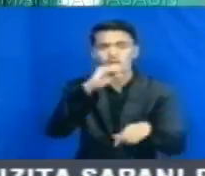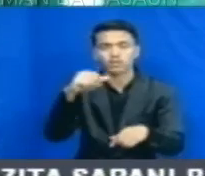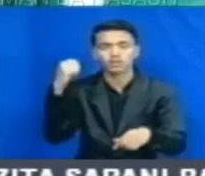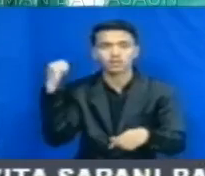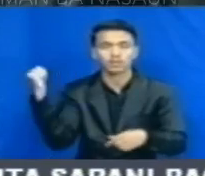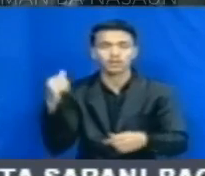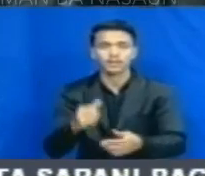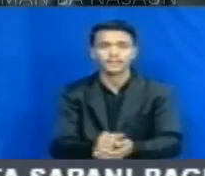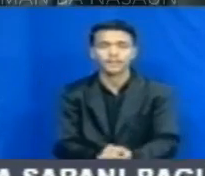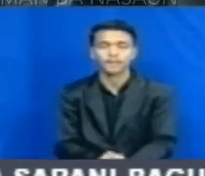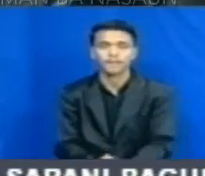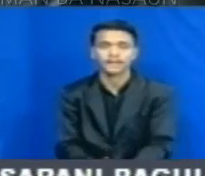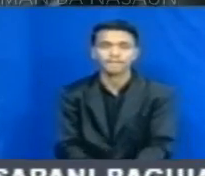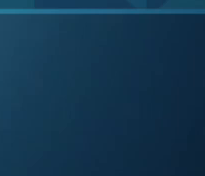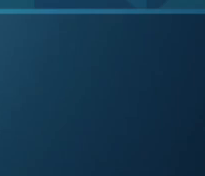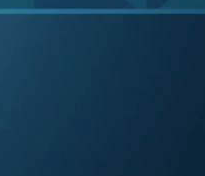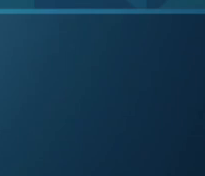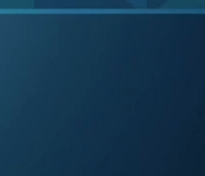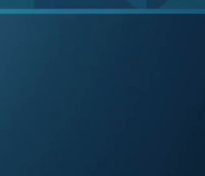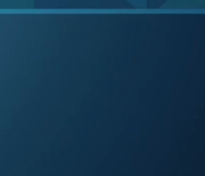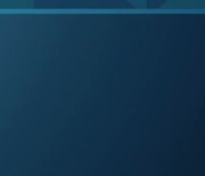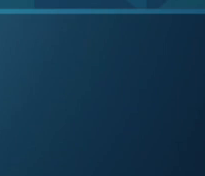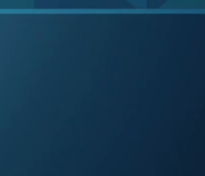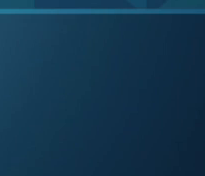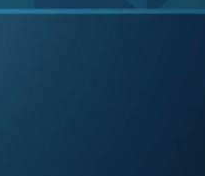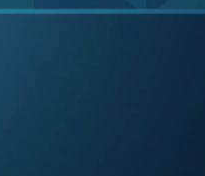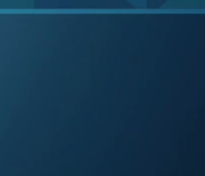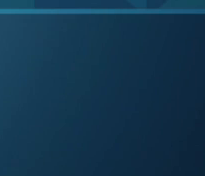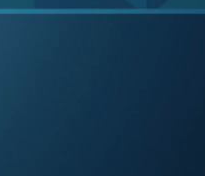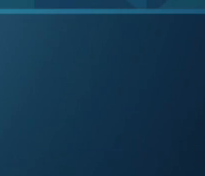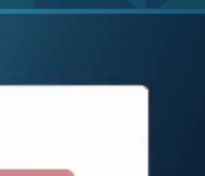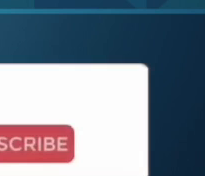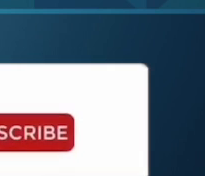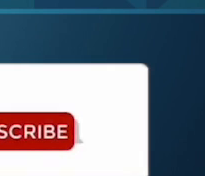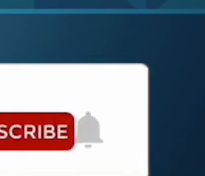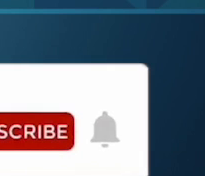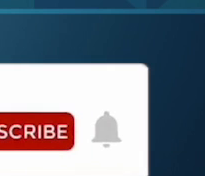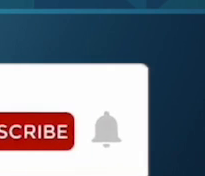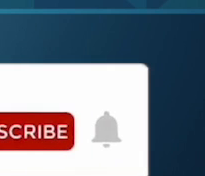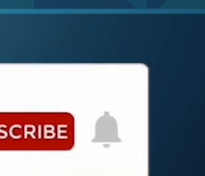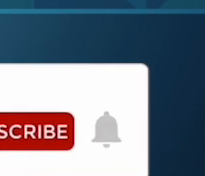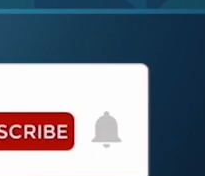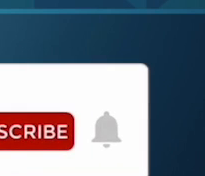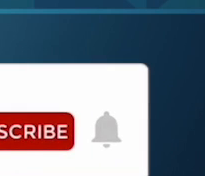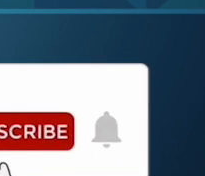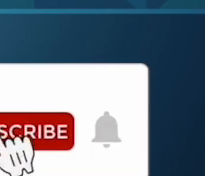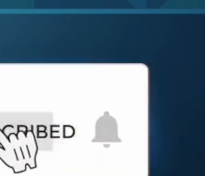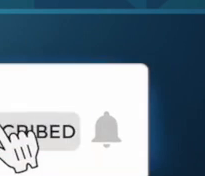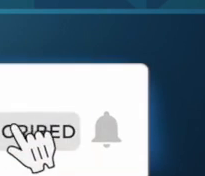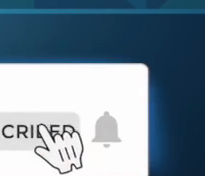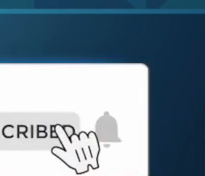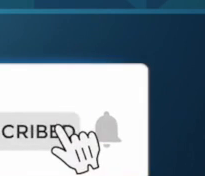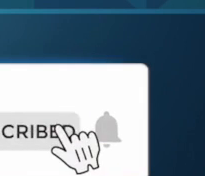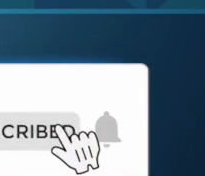Husi wikusi exídio no no oberta tele. Atu retang informação factuais no atuais, queta haluha,